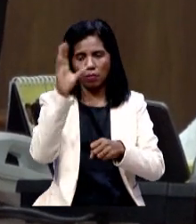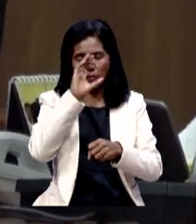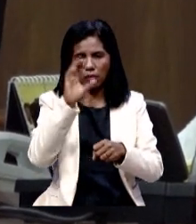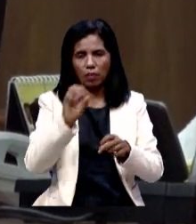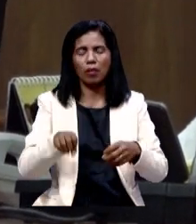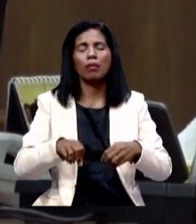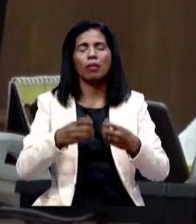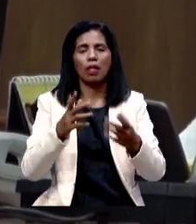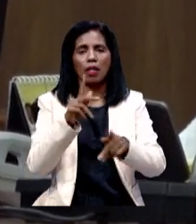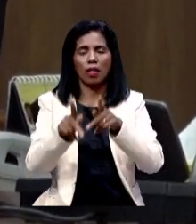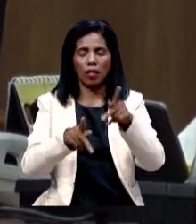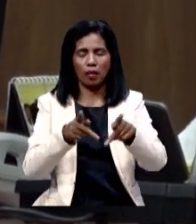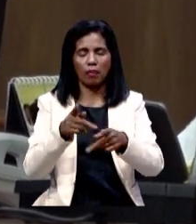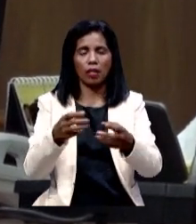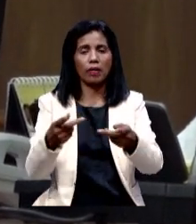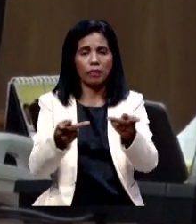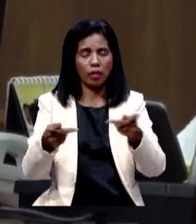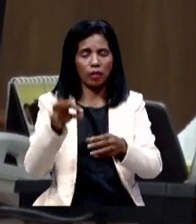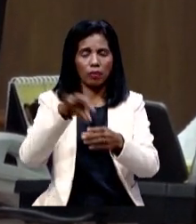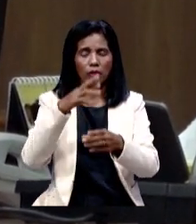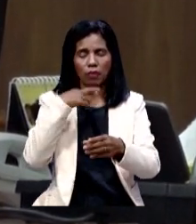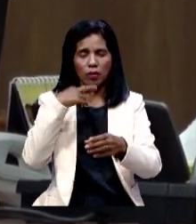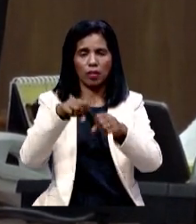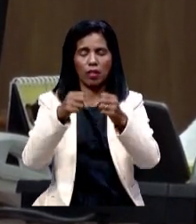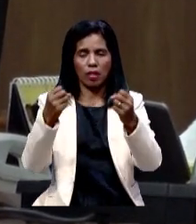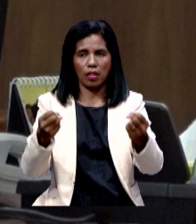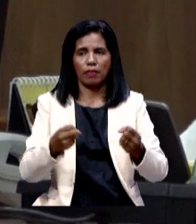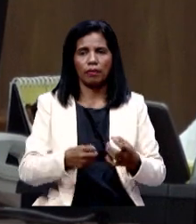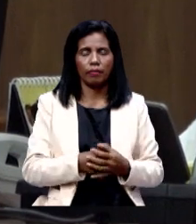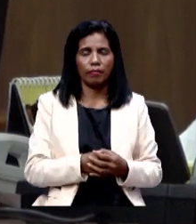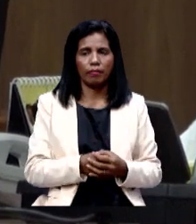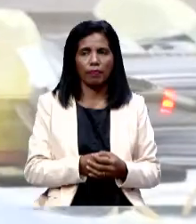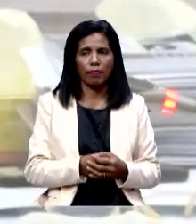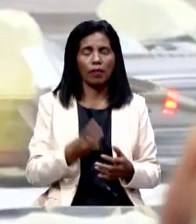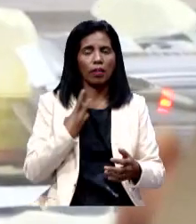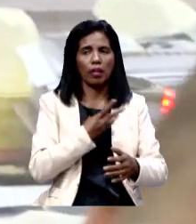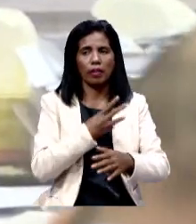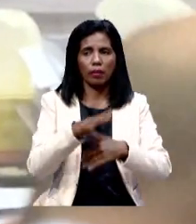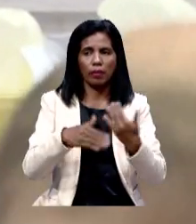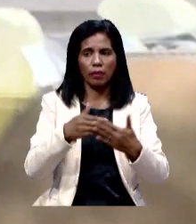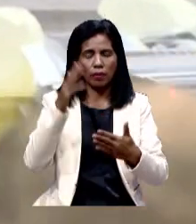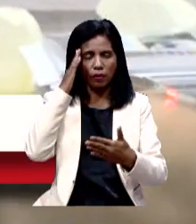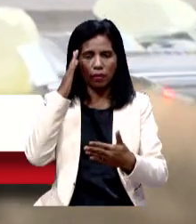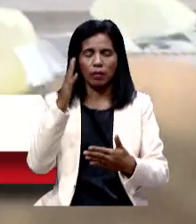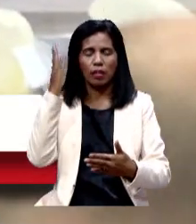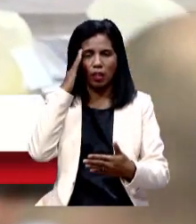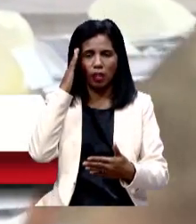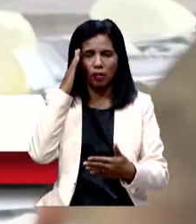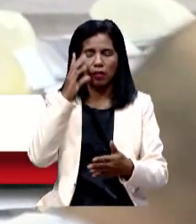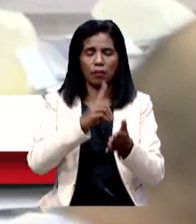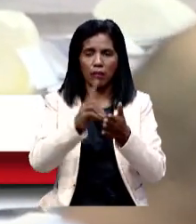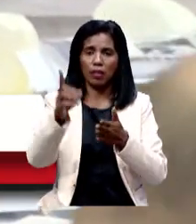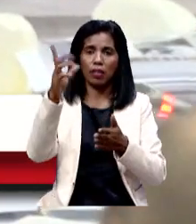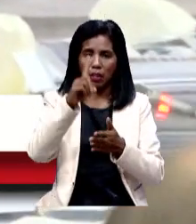ba comunidade nia natar nebe hetan estragos husi inundação. Tota tene katak semana ida kotuk